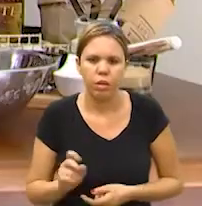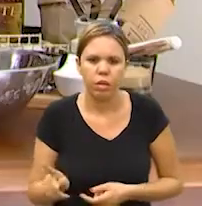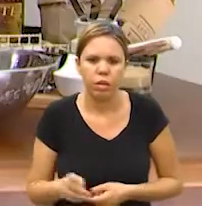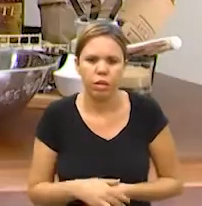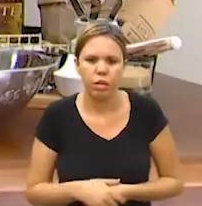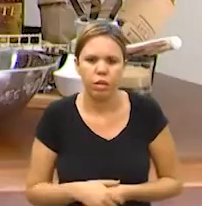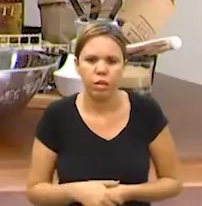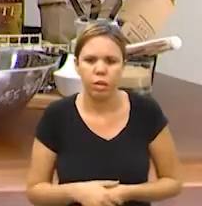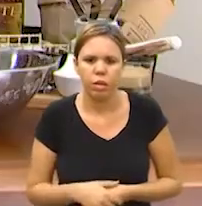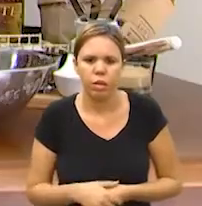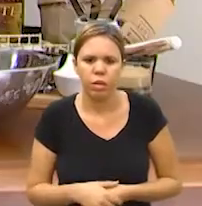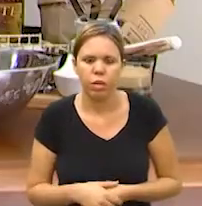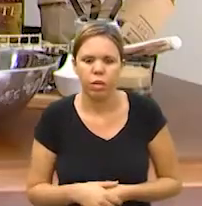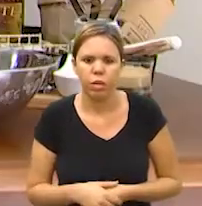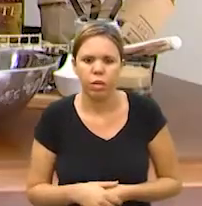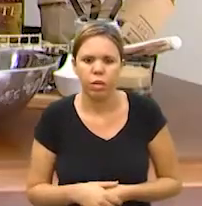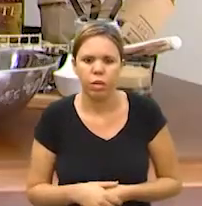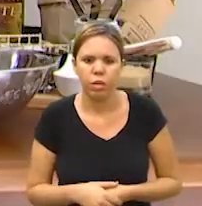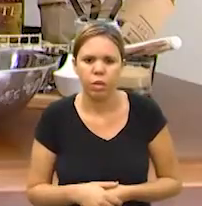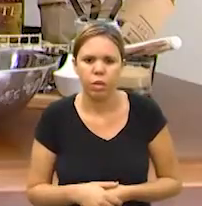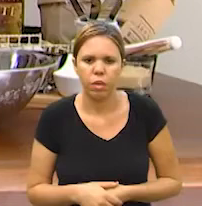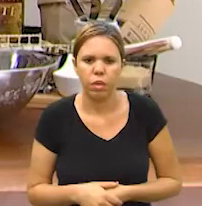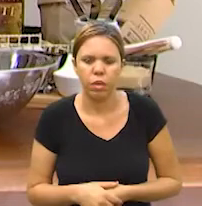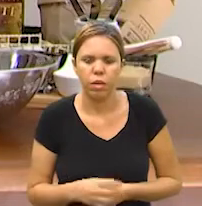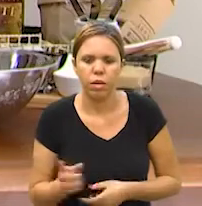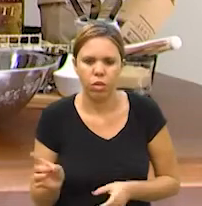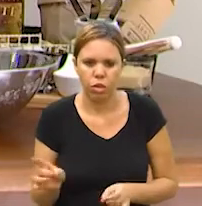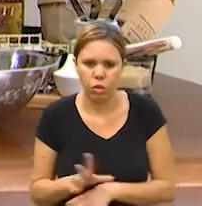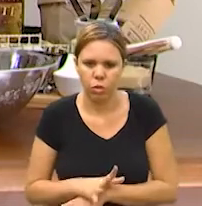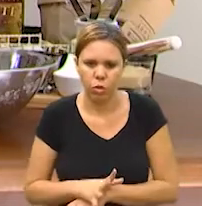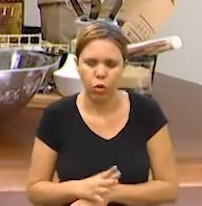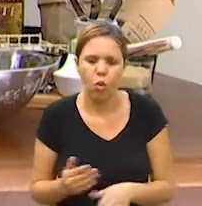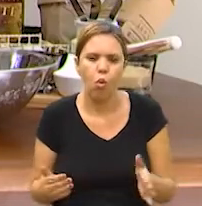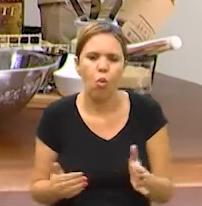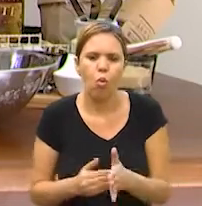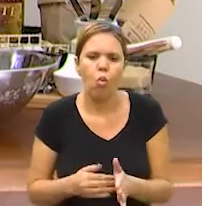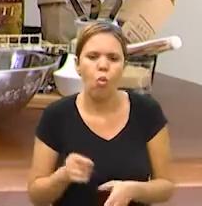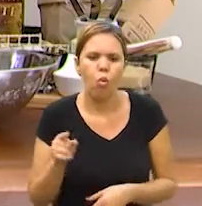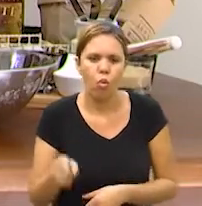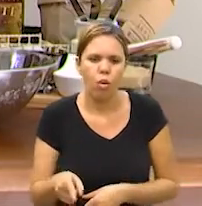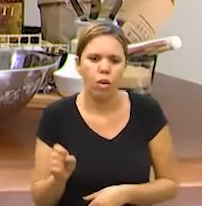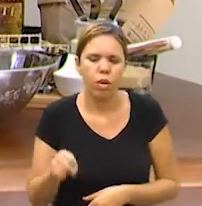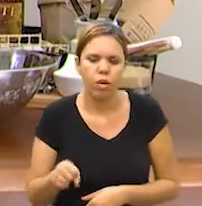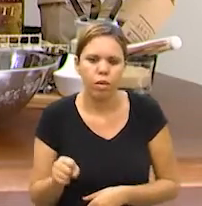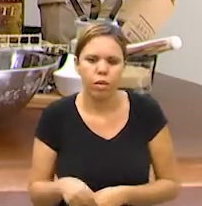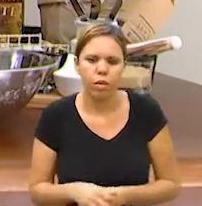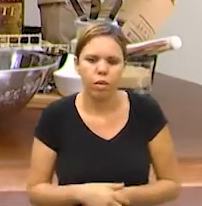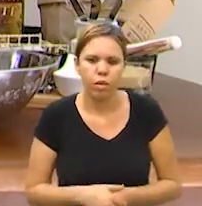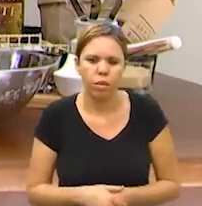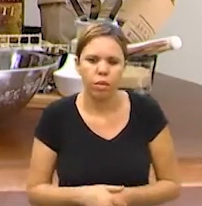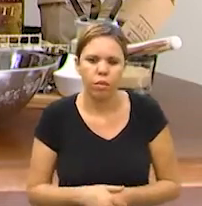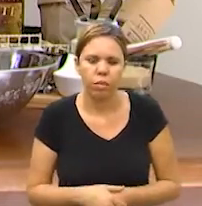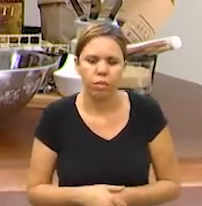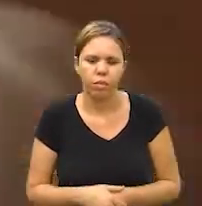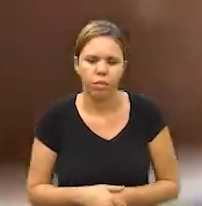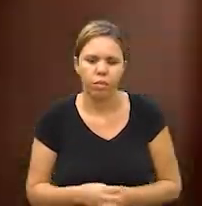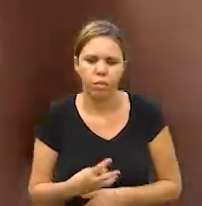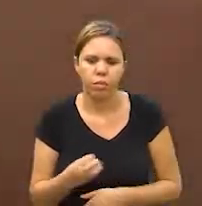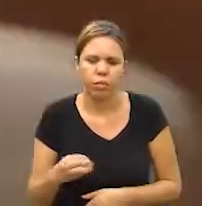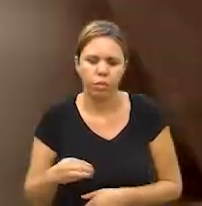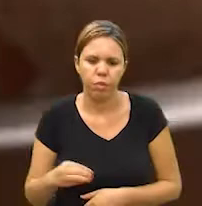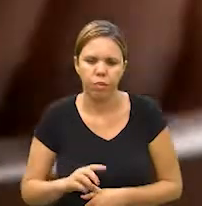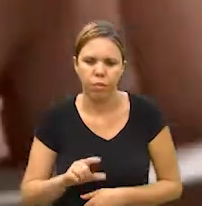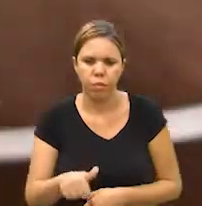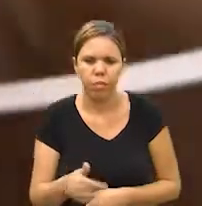Já temos aqui, então, a nossa massa. Último estágio. Sim. Depois de 30